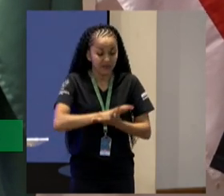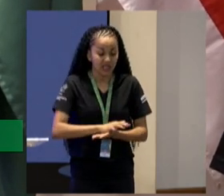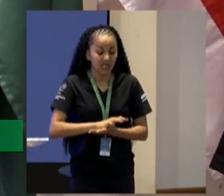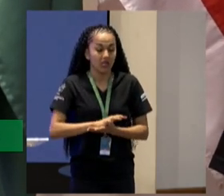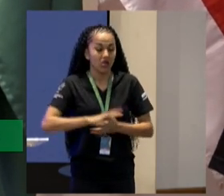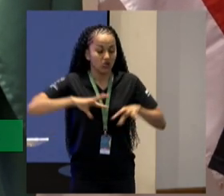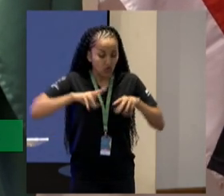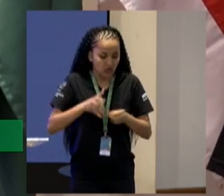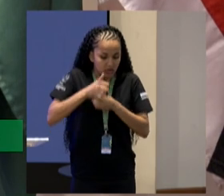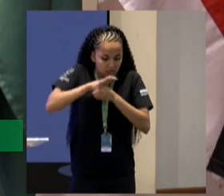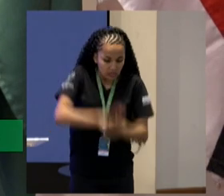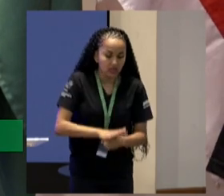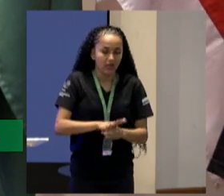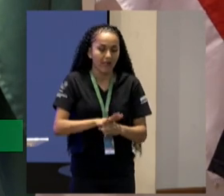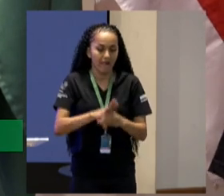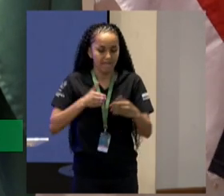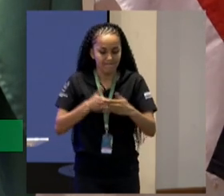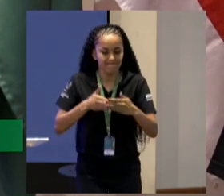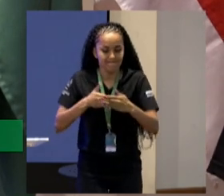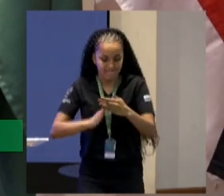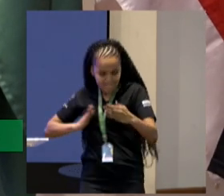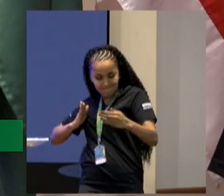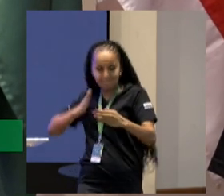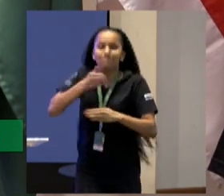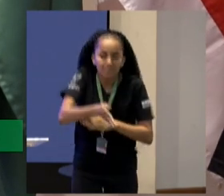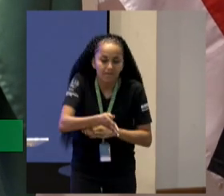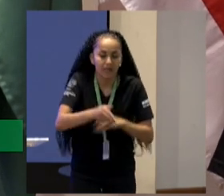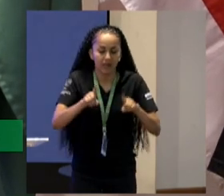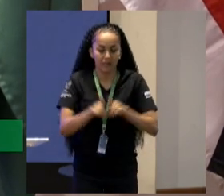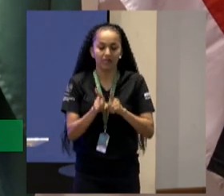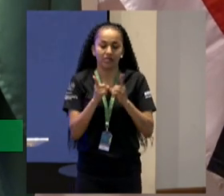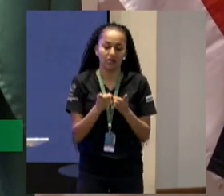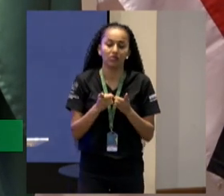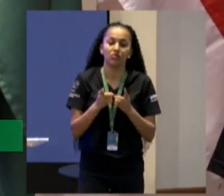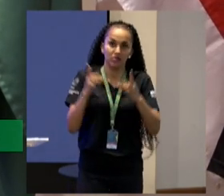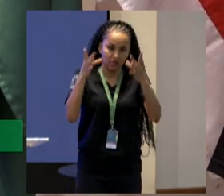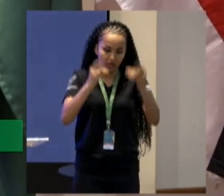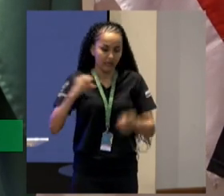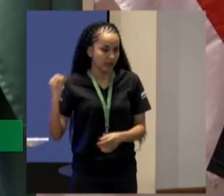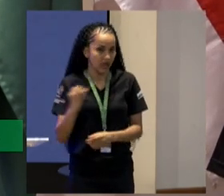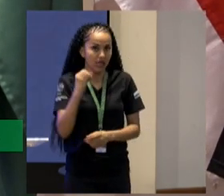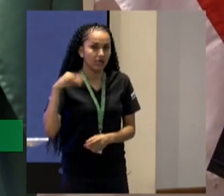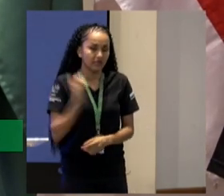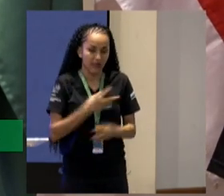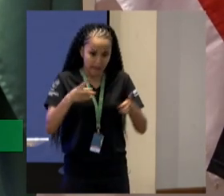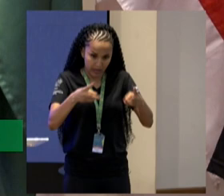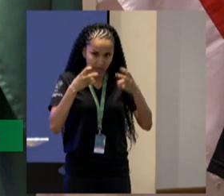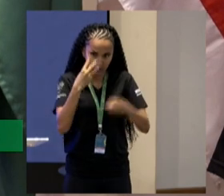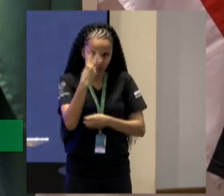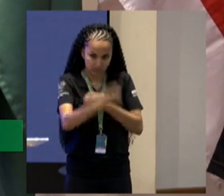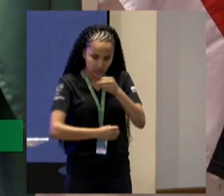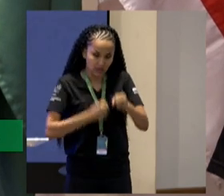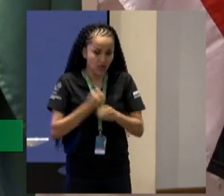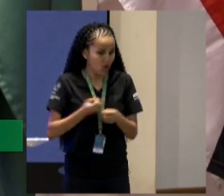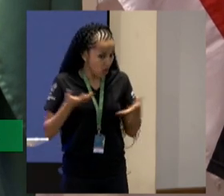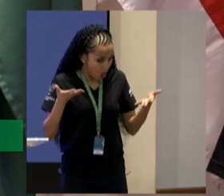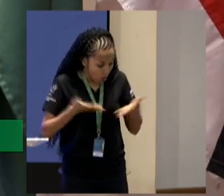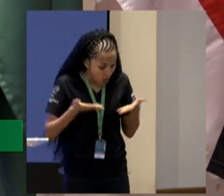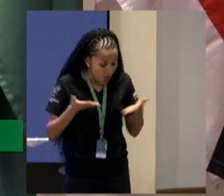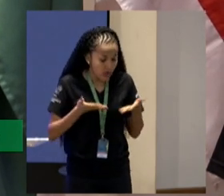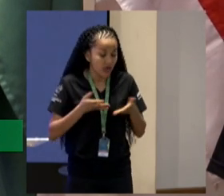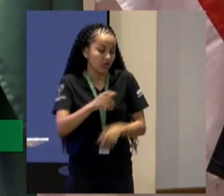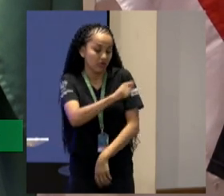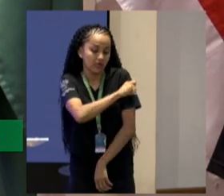as opressões atravessam essa escola. Mas tem uma coisa muito importante que a gente percebeu ao longo desses 3 anos. Hoje em dia,